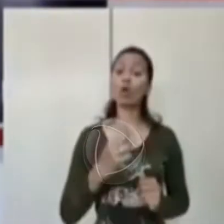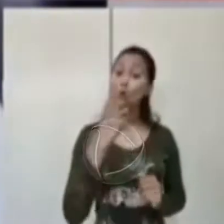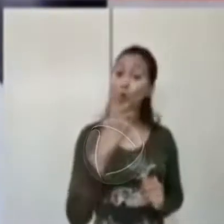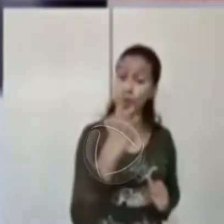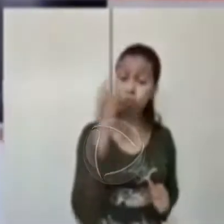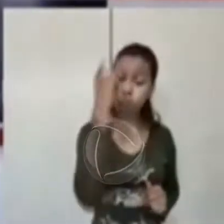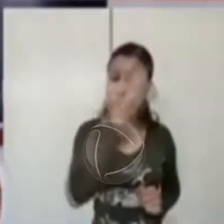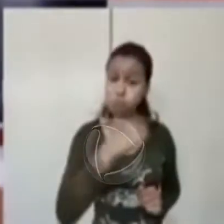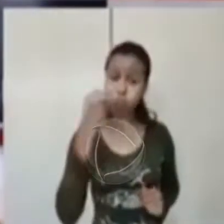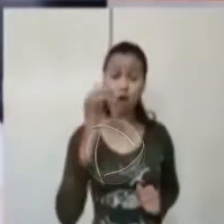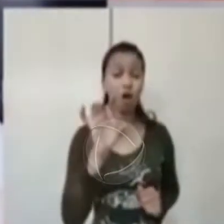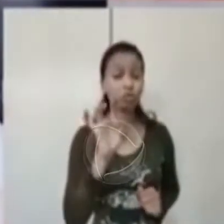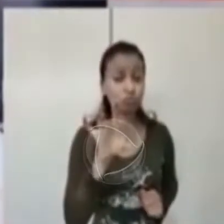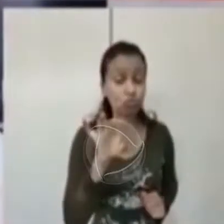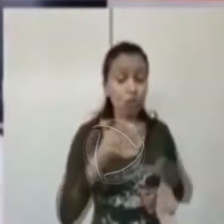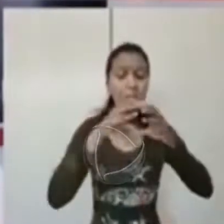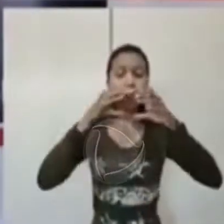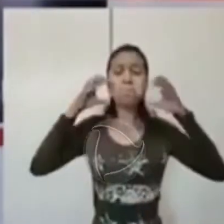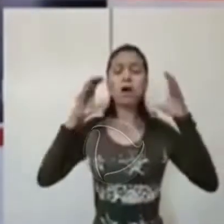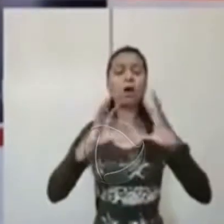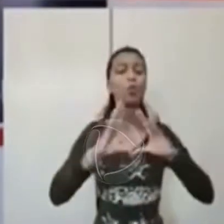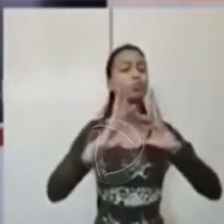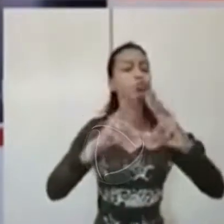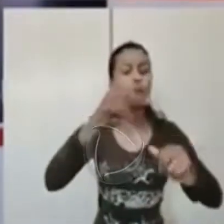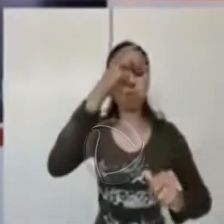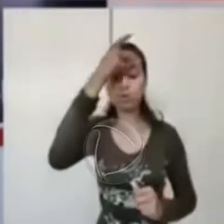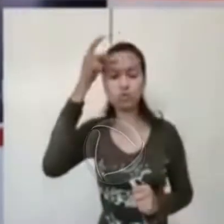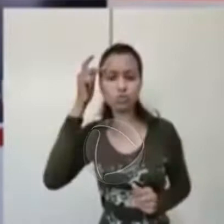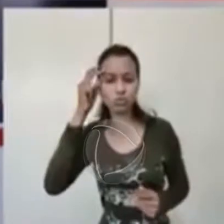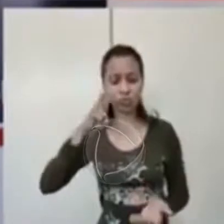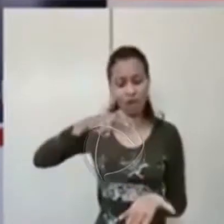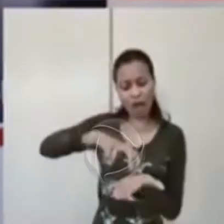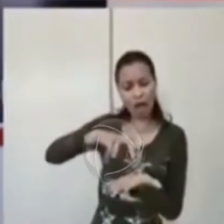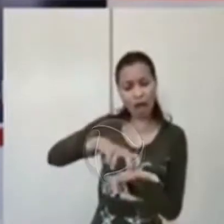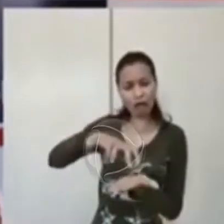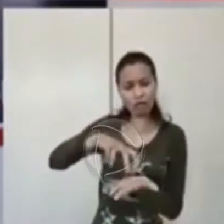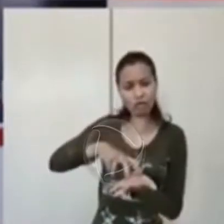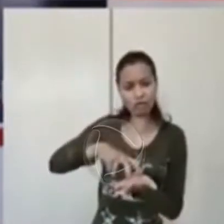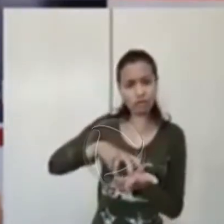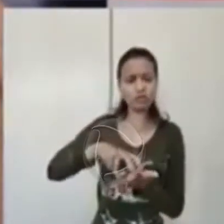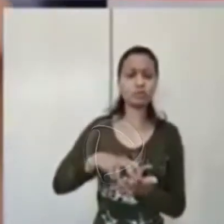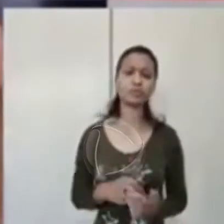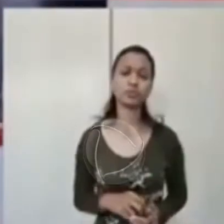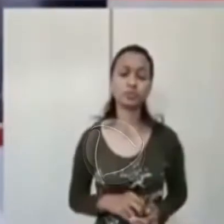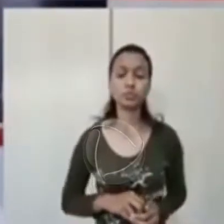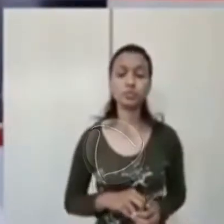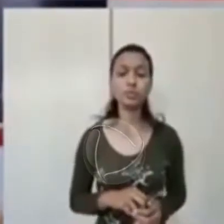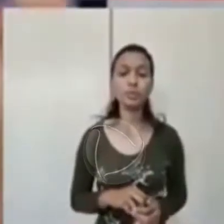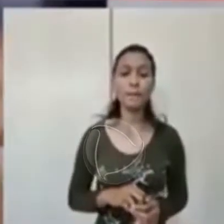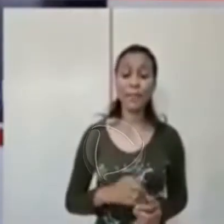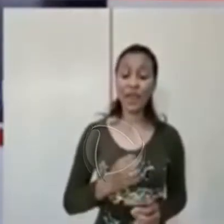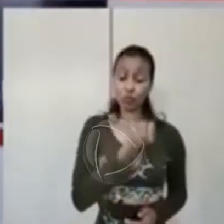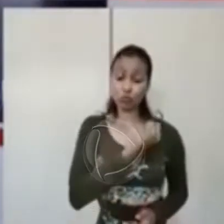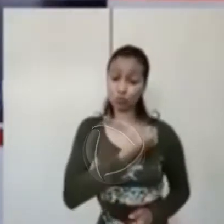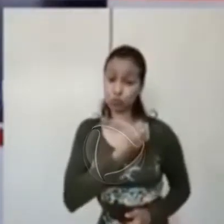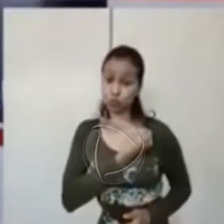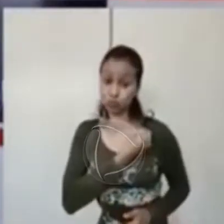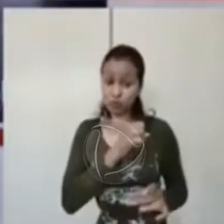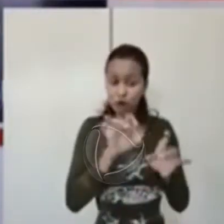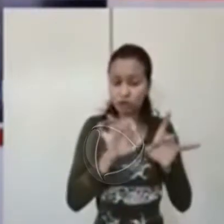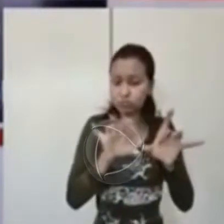culto, todo mundo de máscara, as cadeiras, né, têm que ser limitadas ao número que a gente